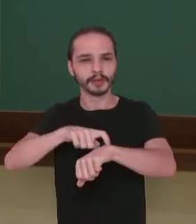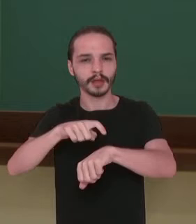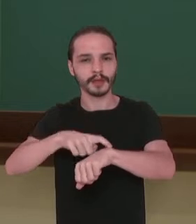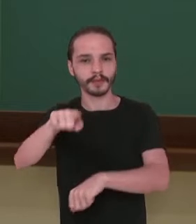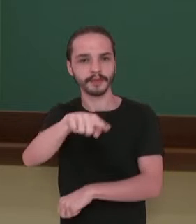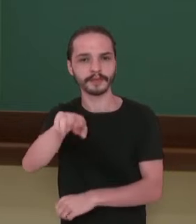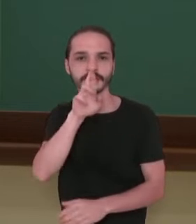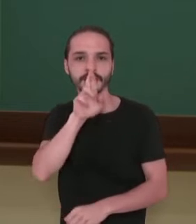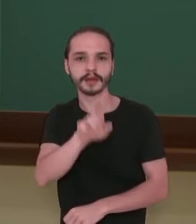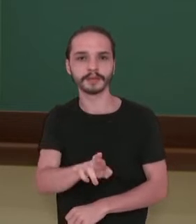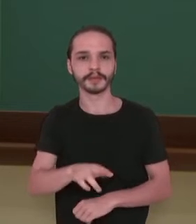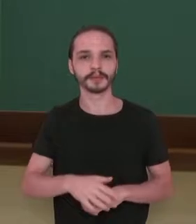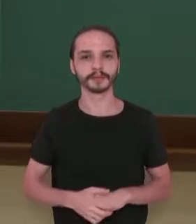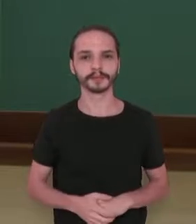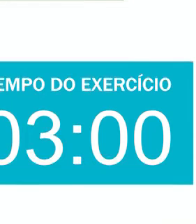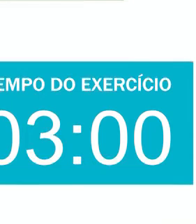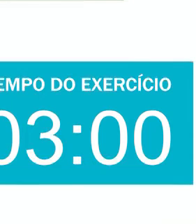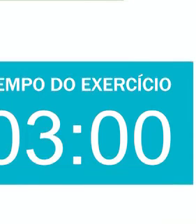nossa primeira questão.